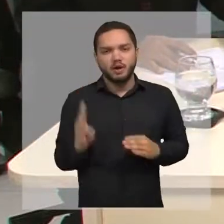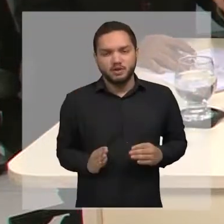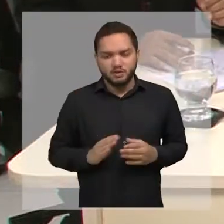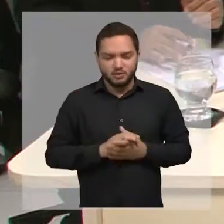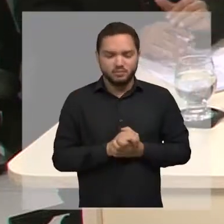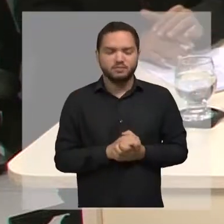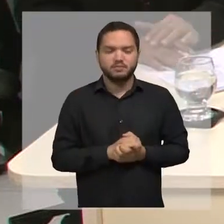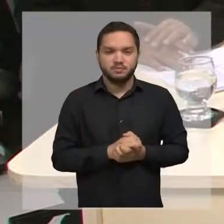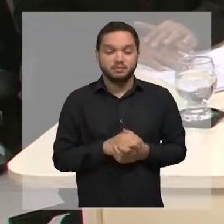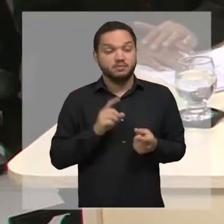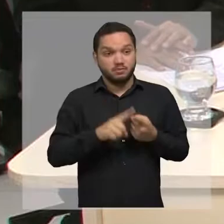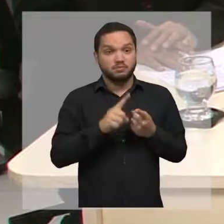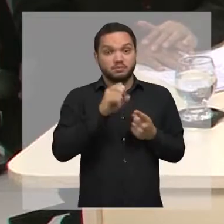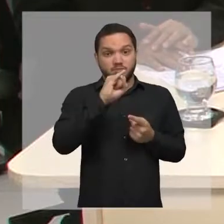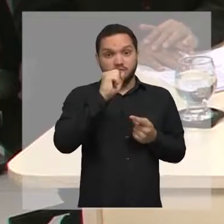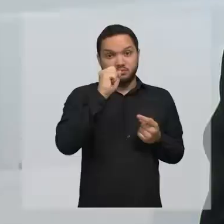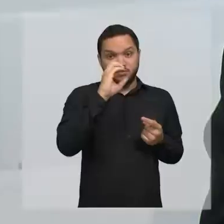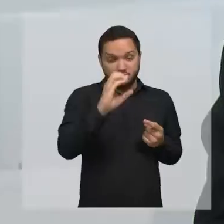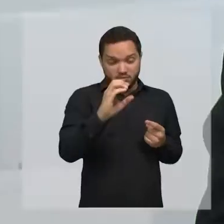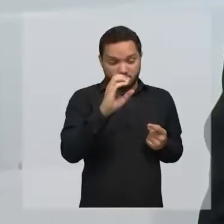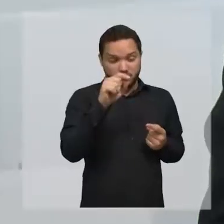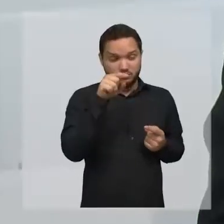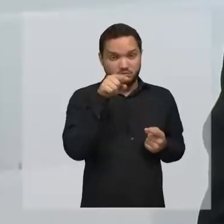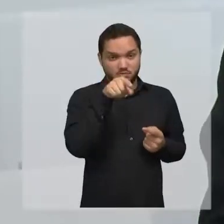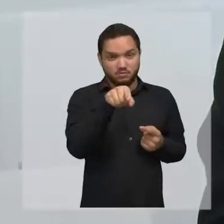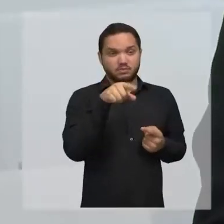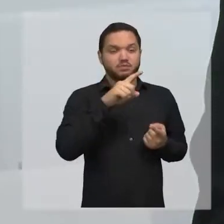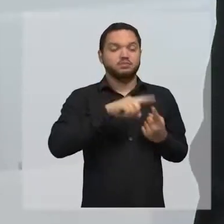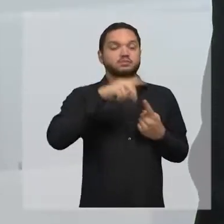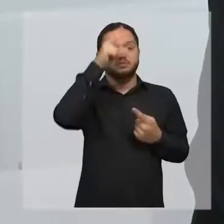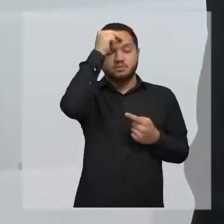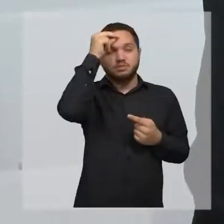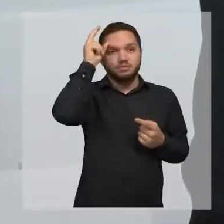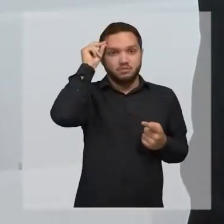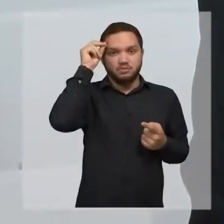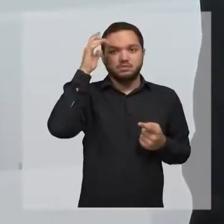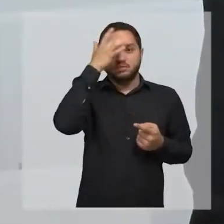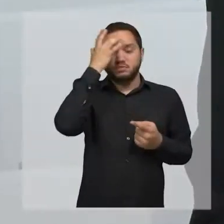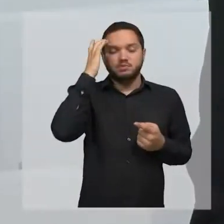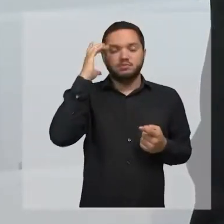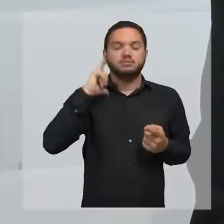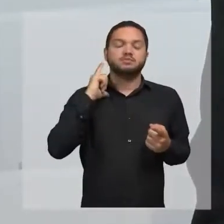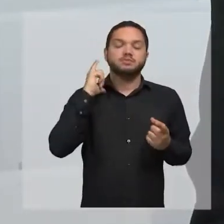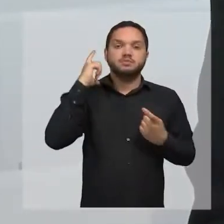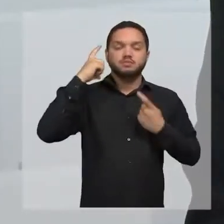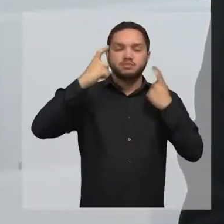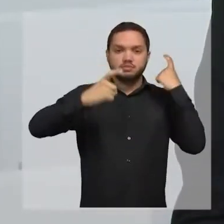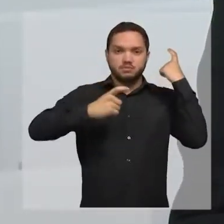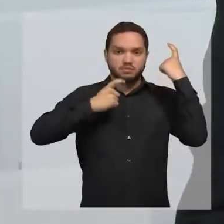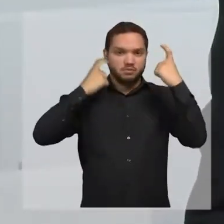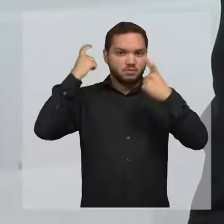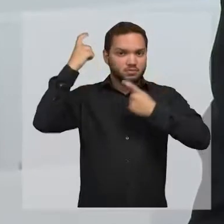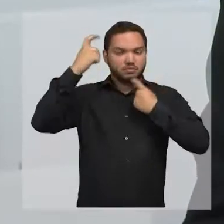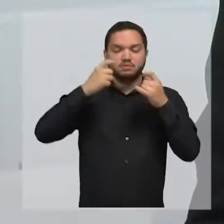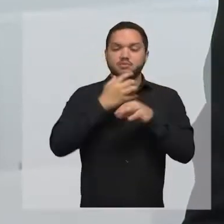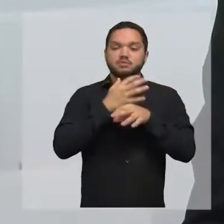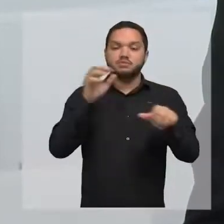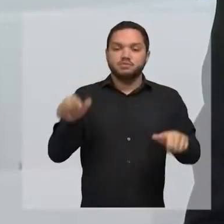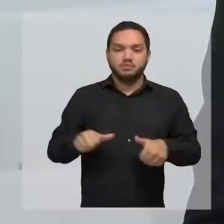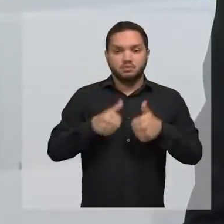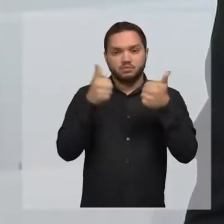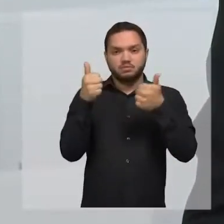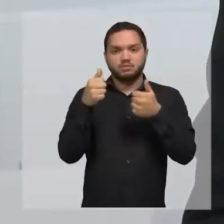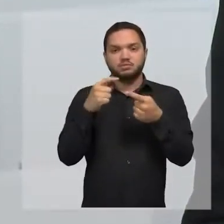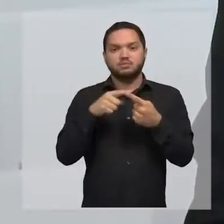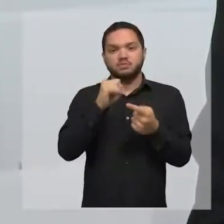E porque também o doutor Isaac, assim como os vereadores, o prefeito e aqueles cidadãos que estão muito preocupados com uma cidade